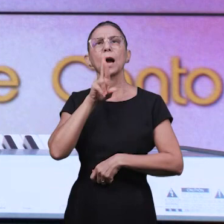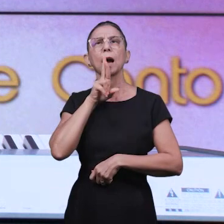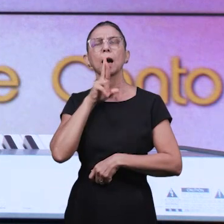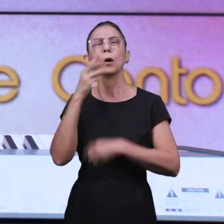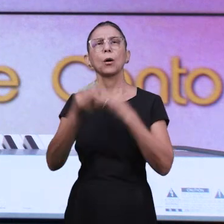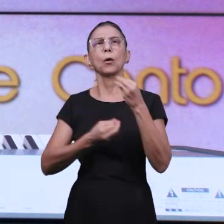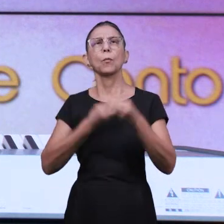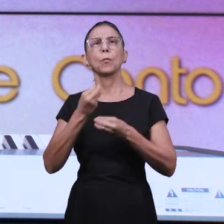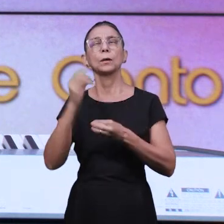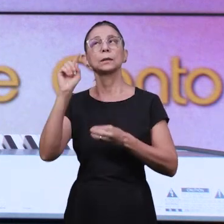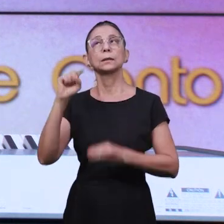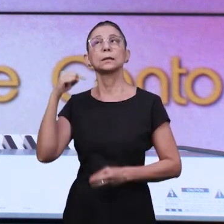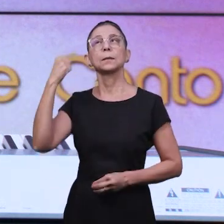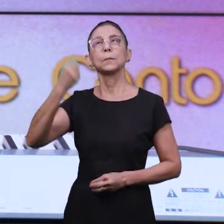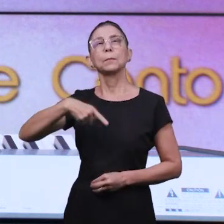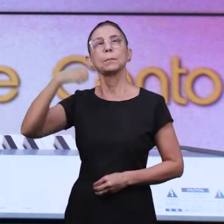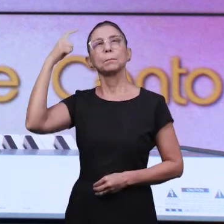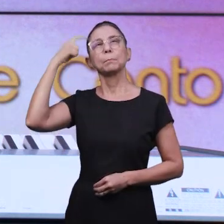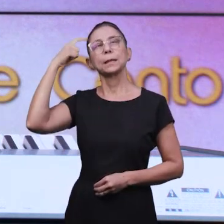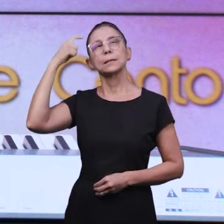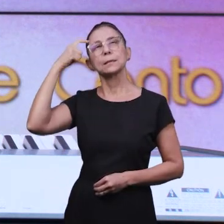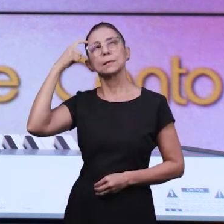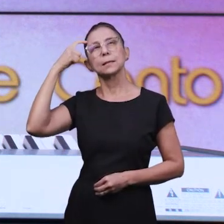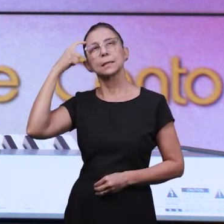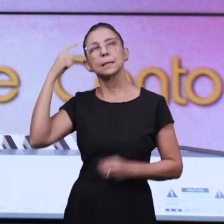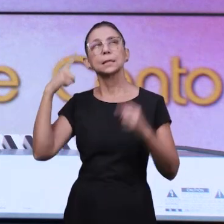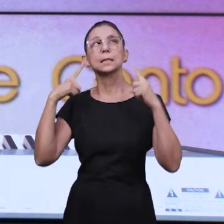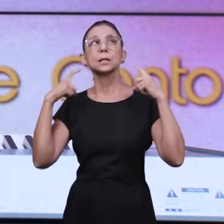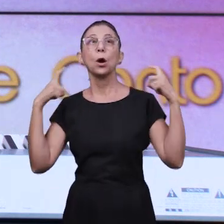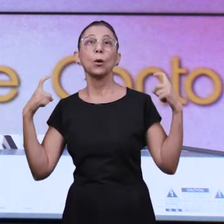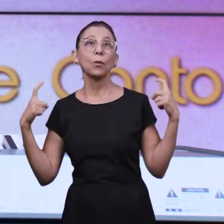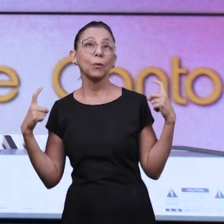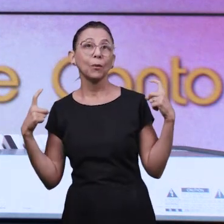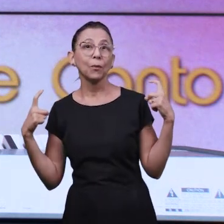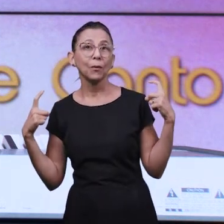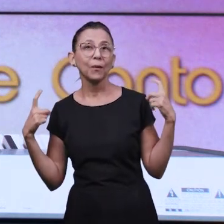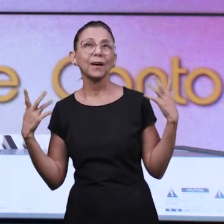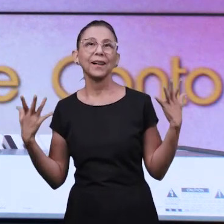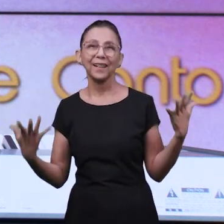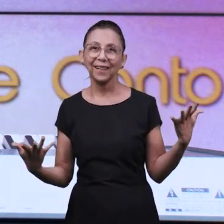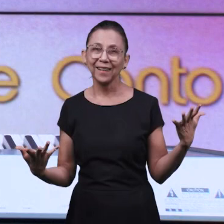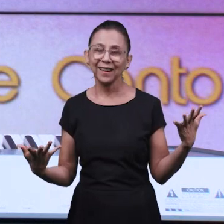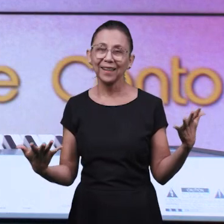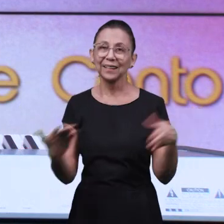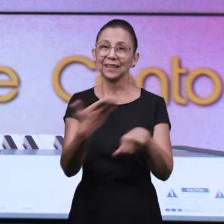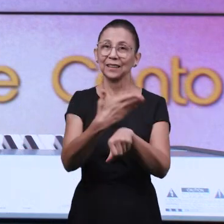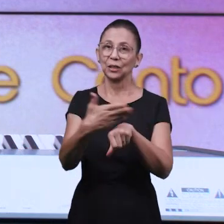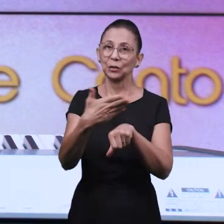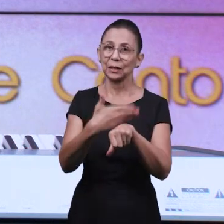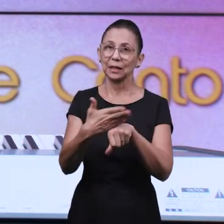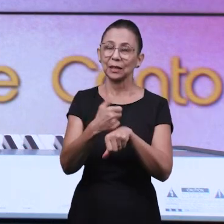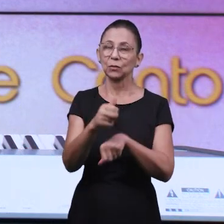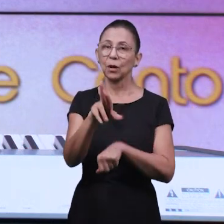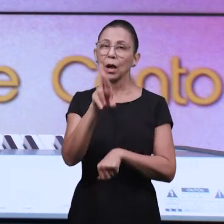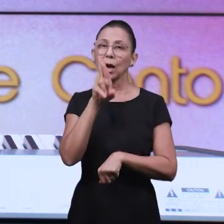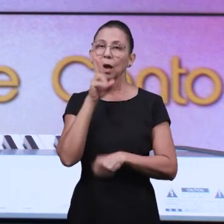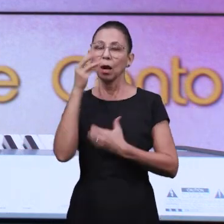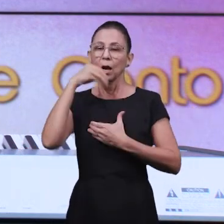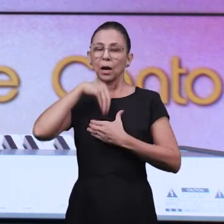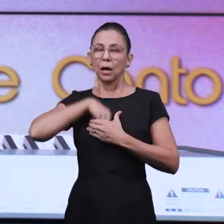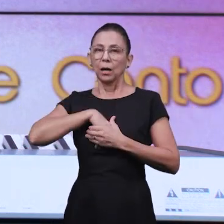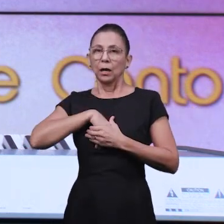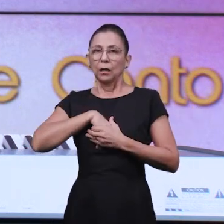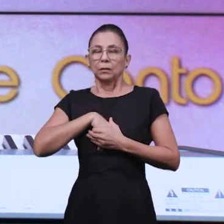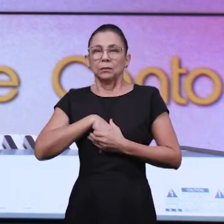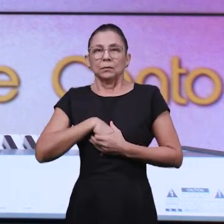respiração, para depois pensar em sonoridade. E aí o treino de respiração, ele vem dentro